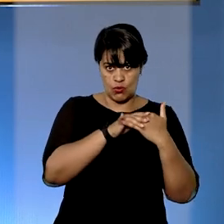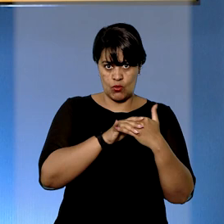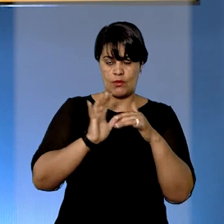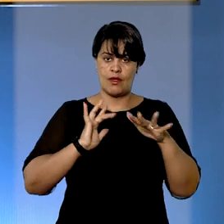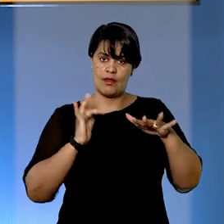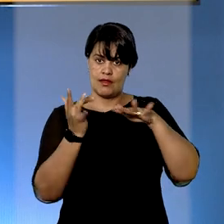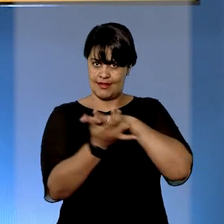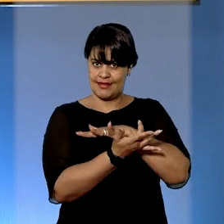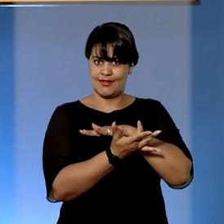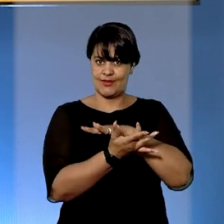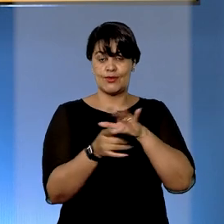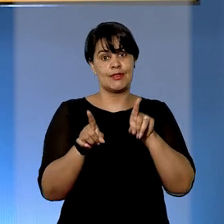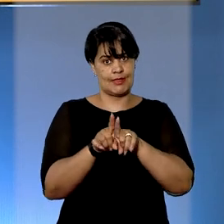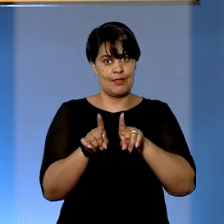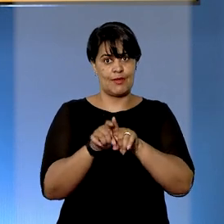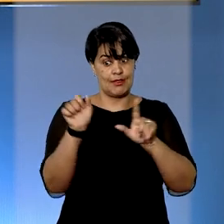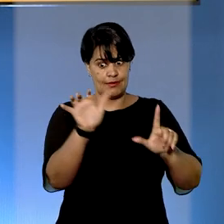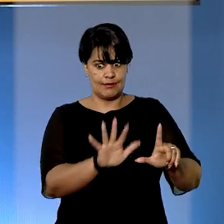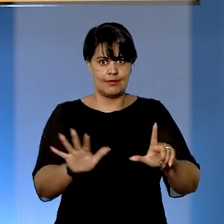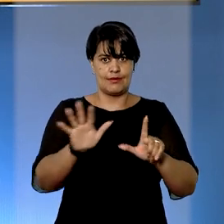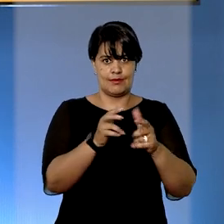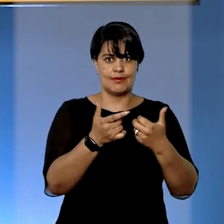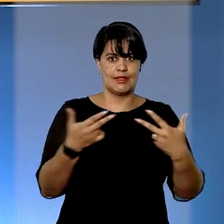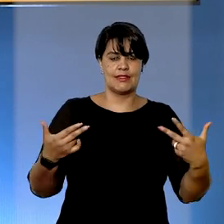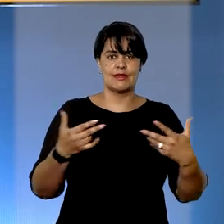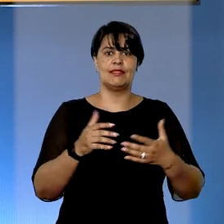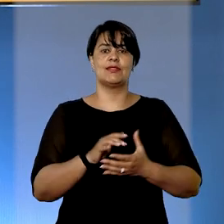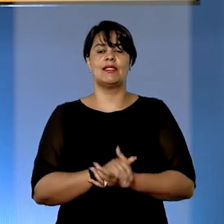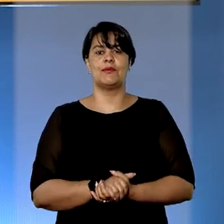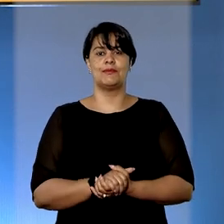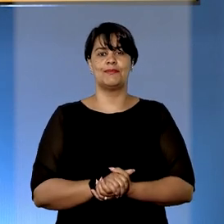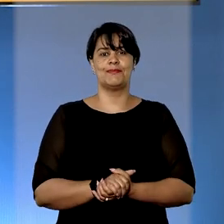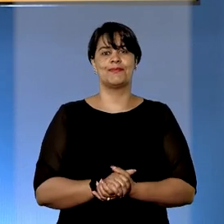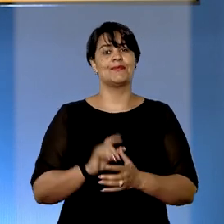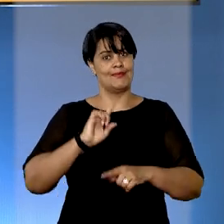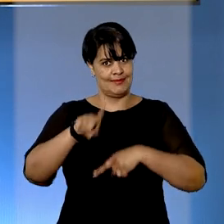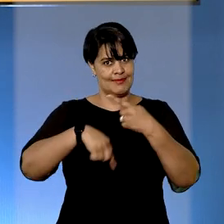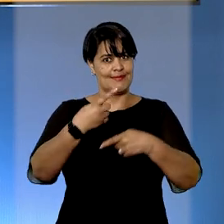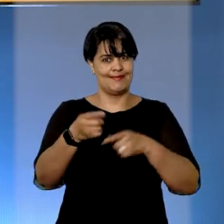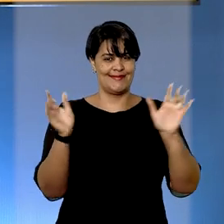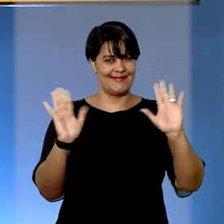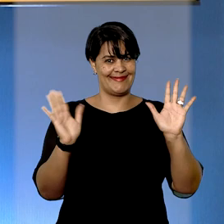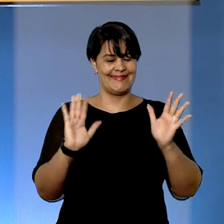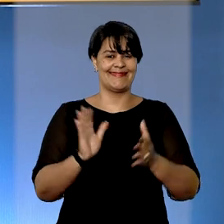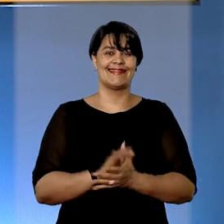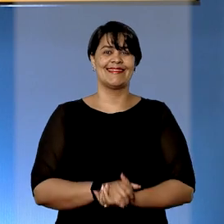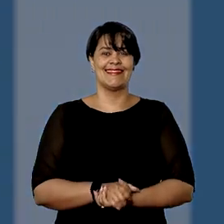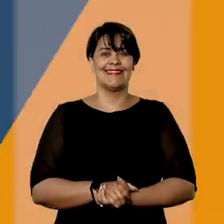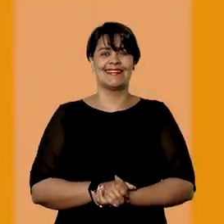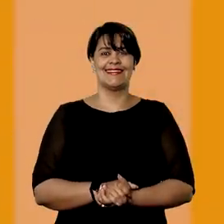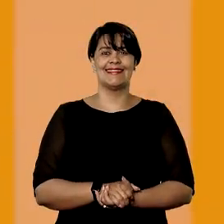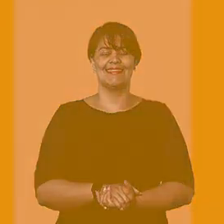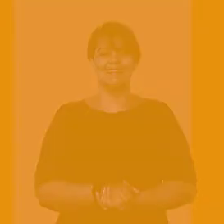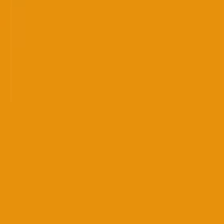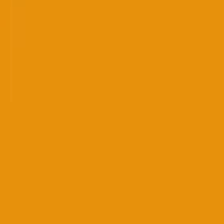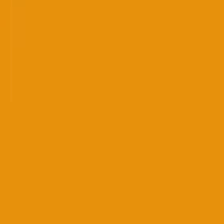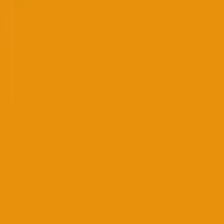YouTube, nas redes sociais e nas plataformas de podcast. A gente volta semana que vem. Tchau, tchau!